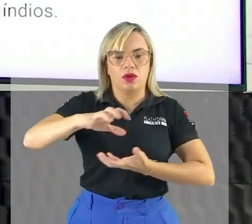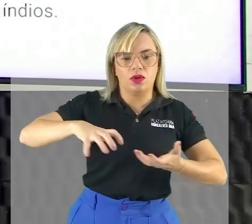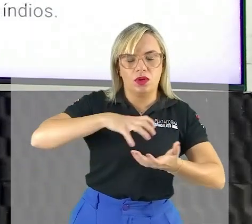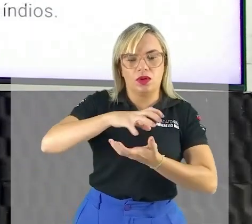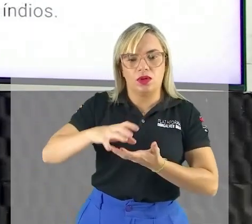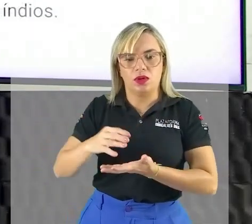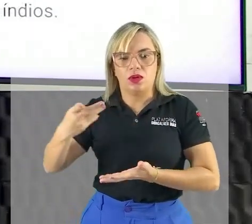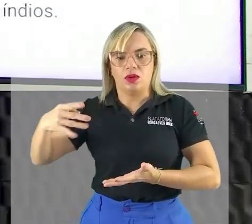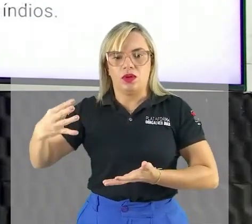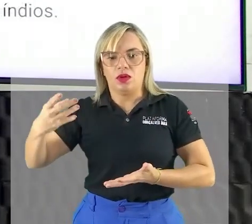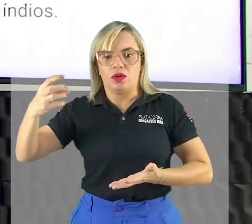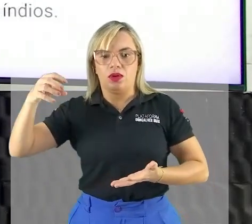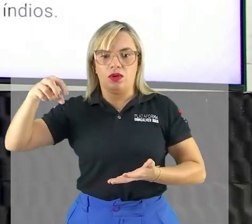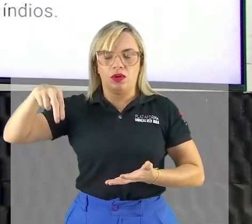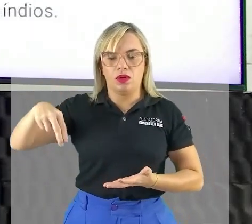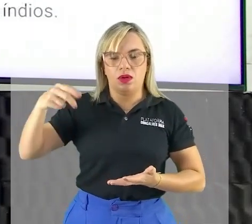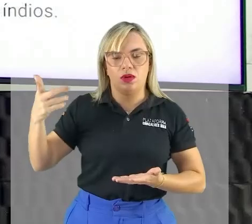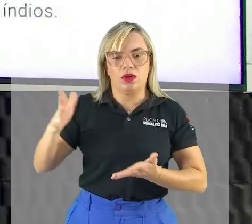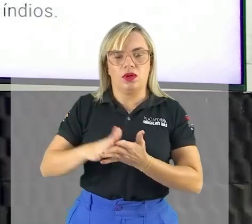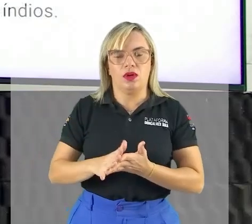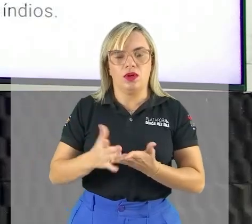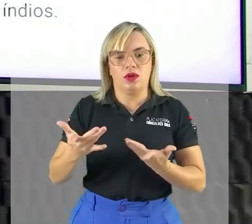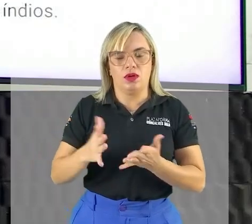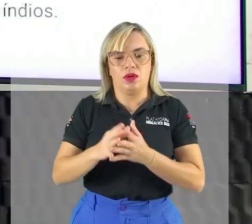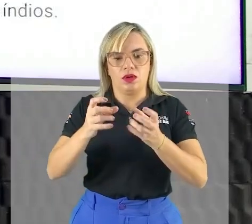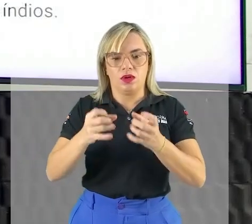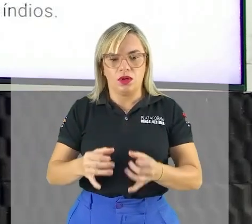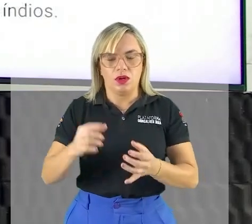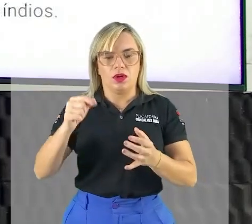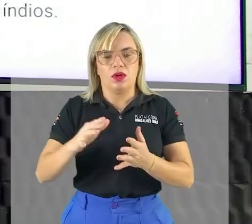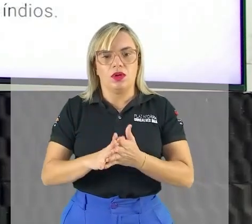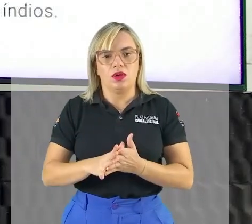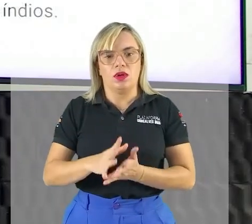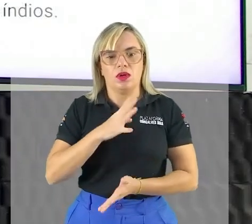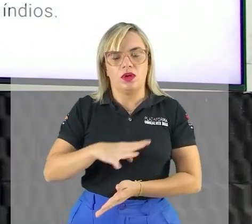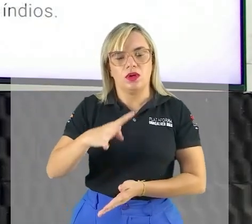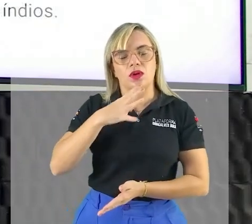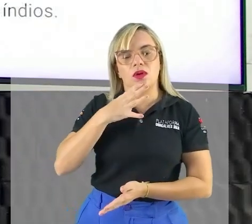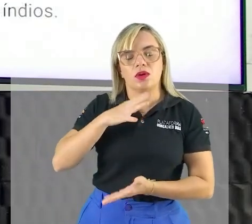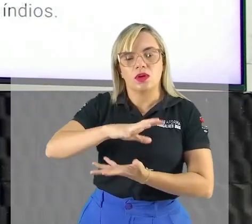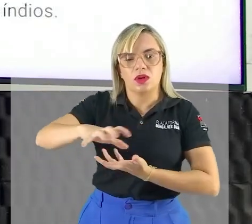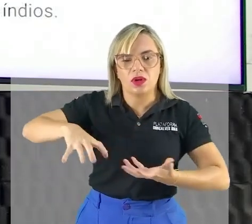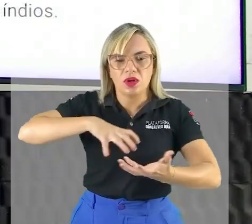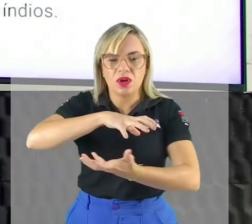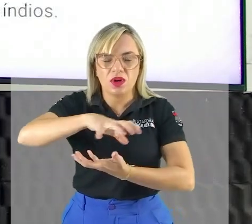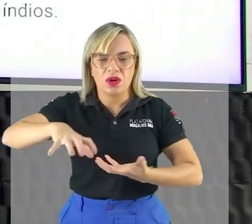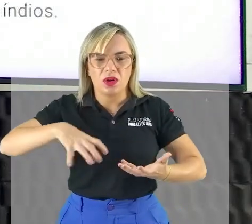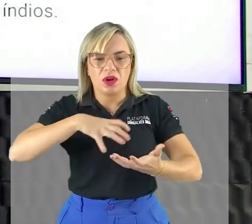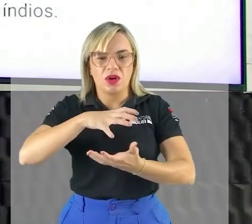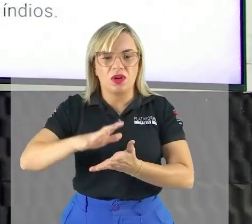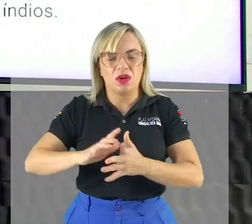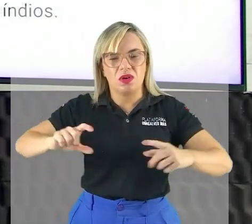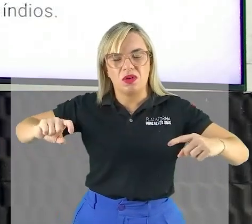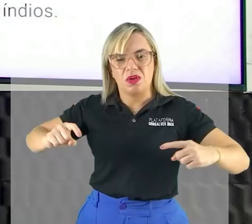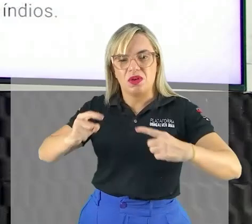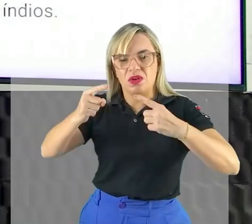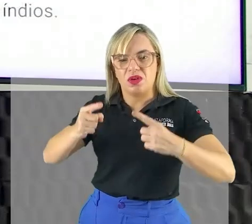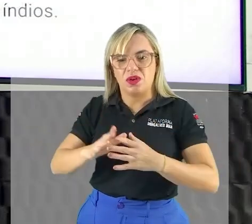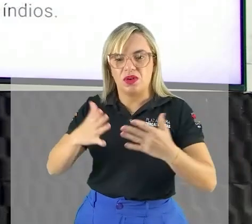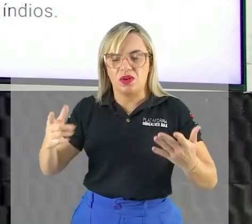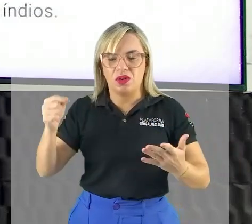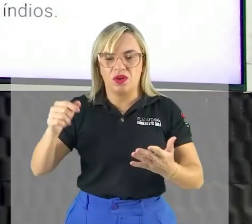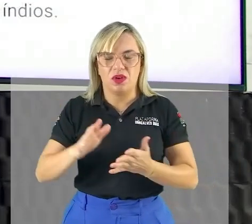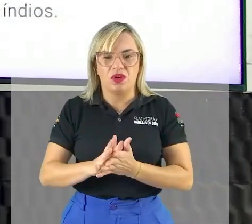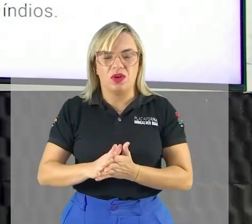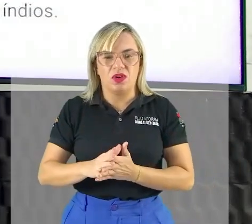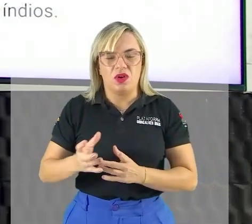a Revolta de Beckman né como também é eh conhecida é uma revolta que é contra né a os ditames